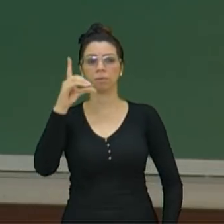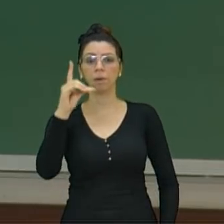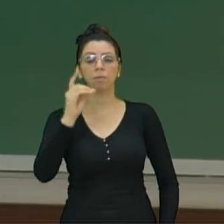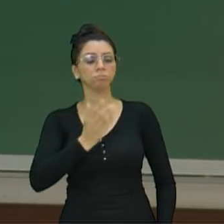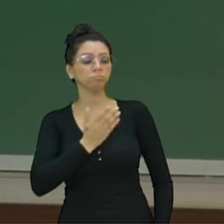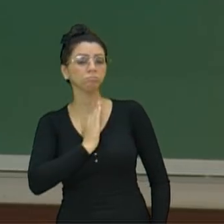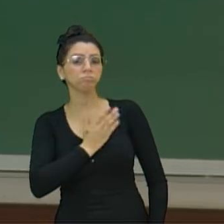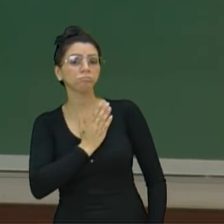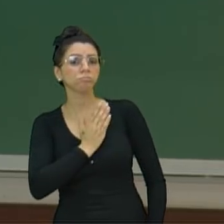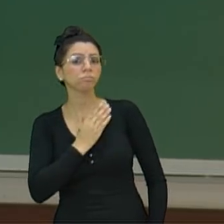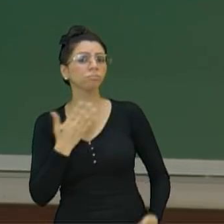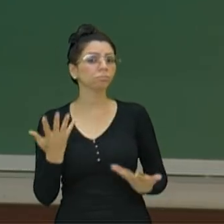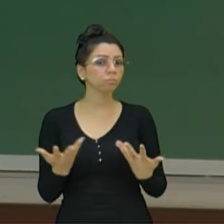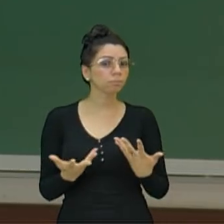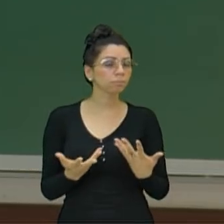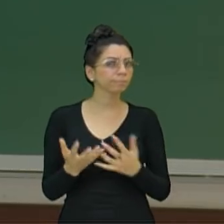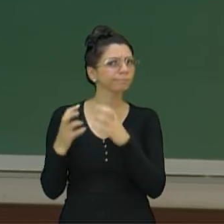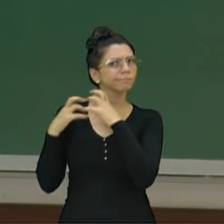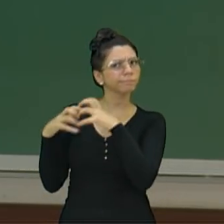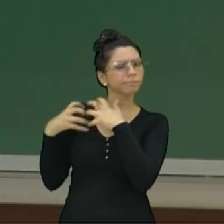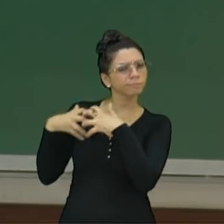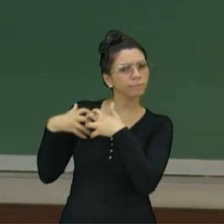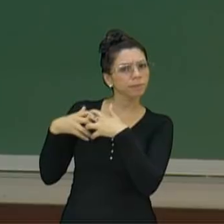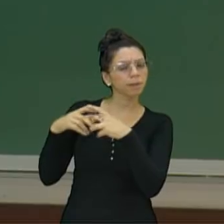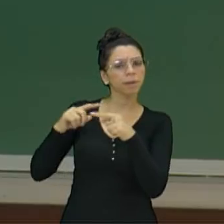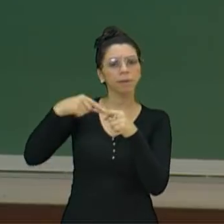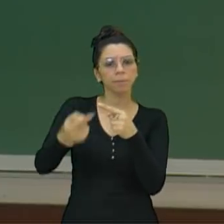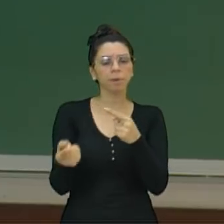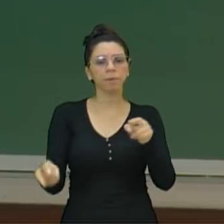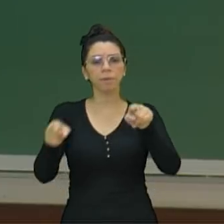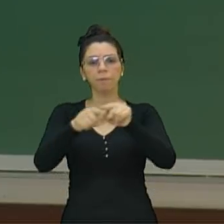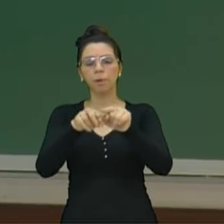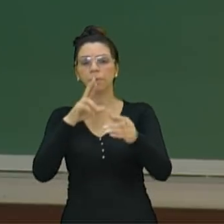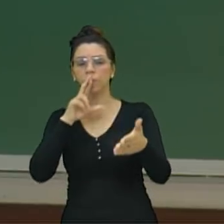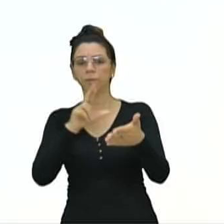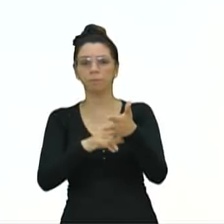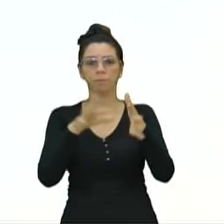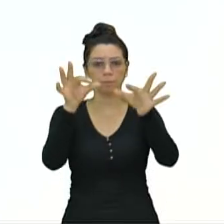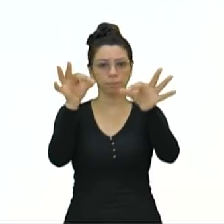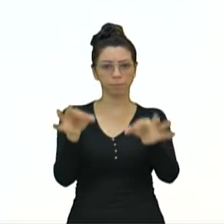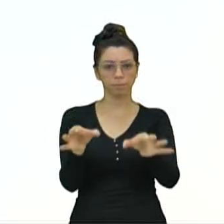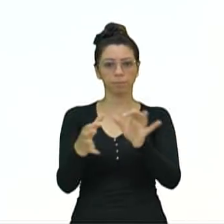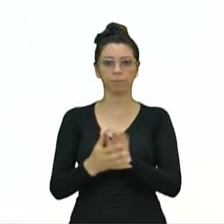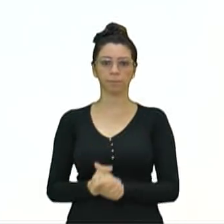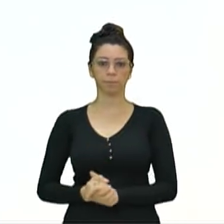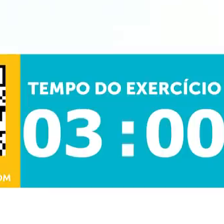coração. Dá uma pensadinha e daqui a pouco eu volto para ver a resposta correta.